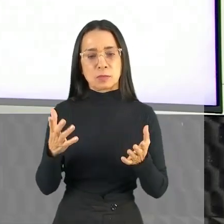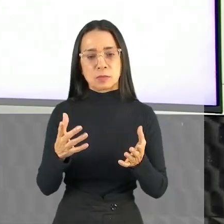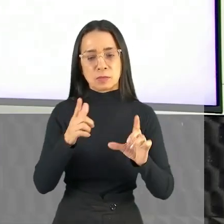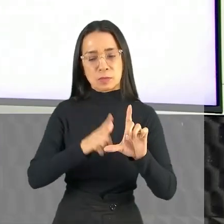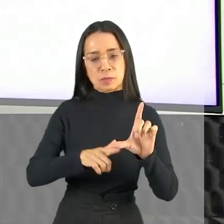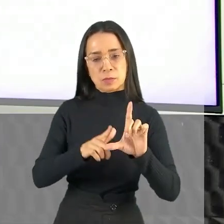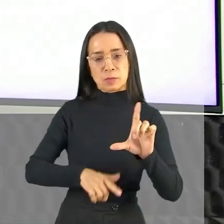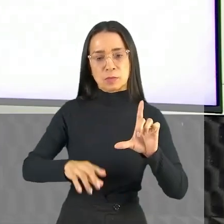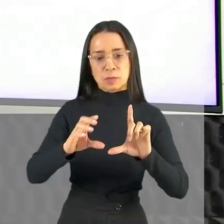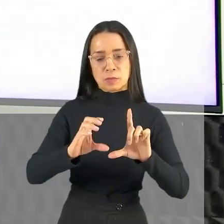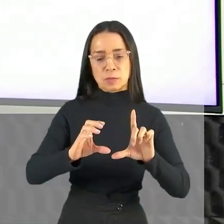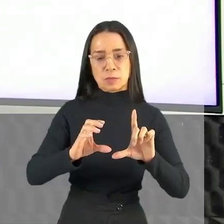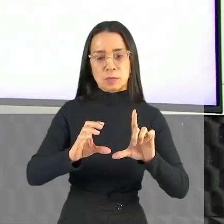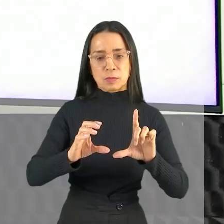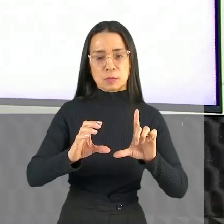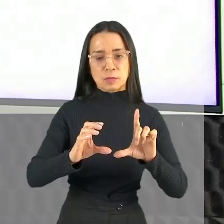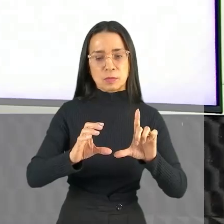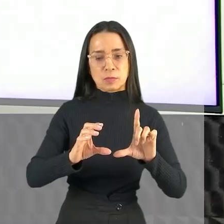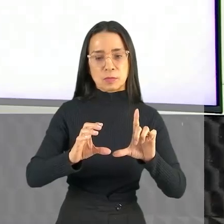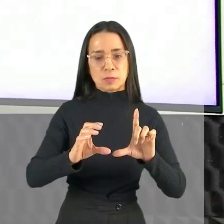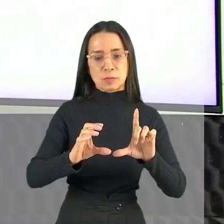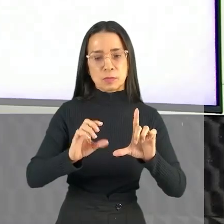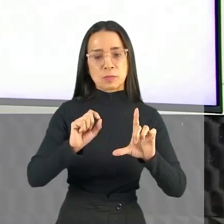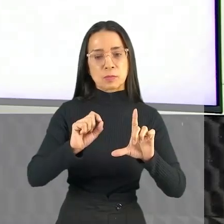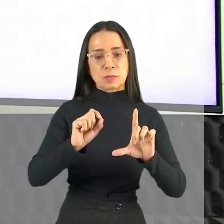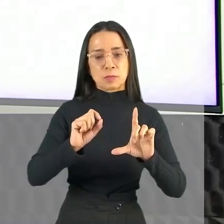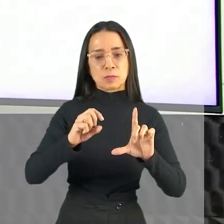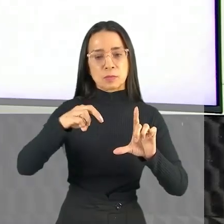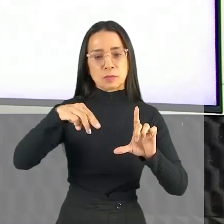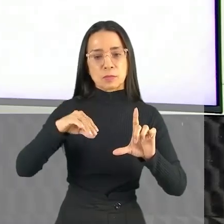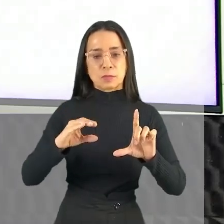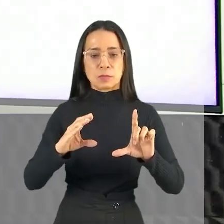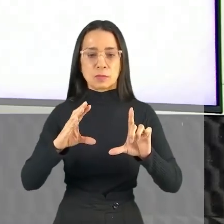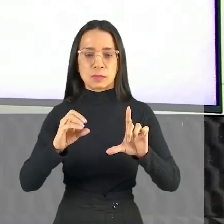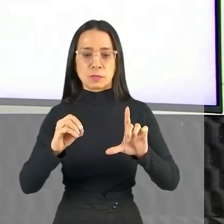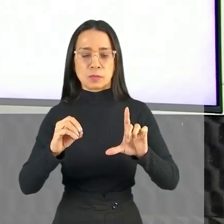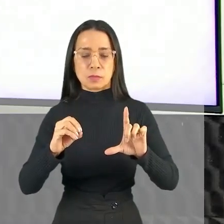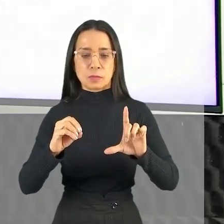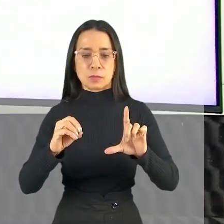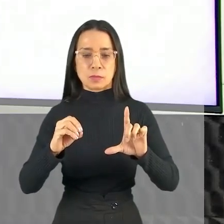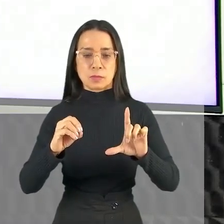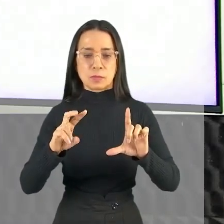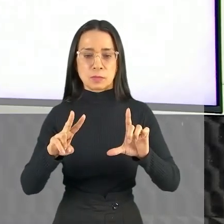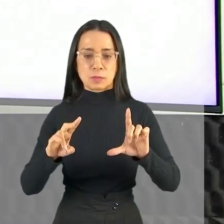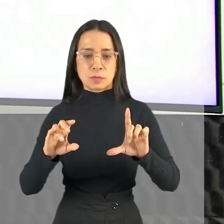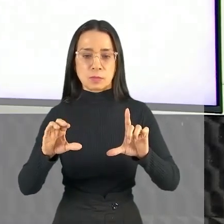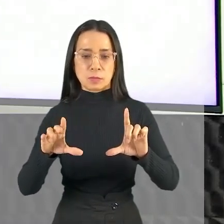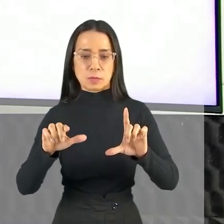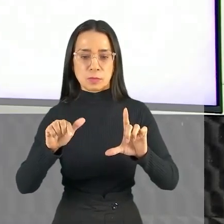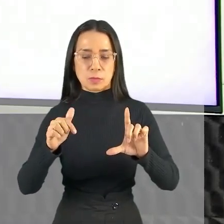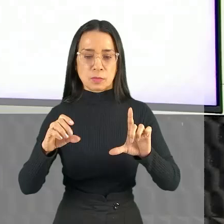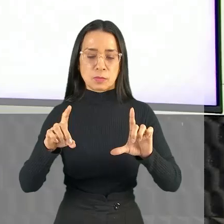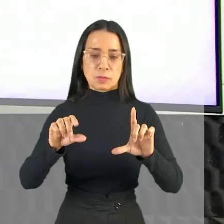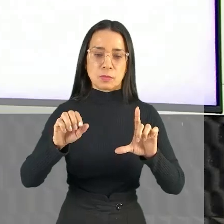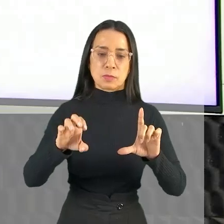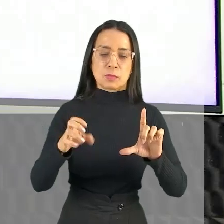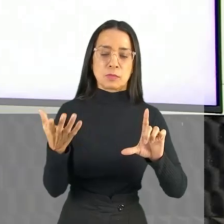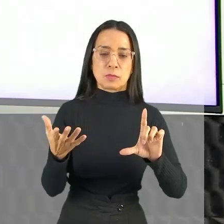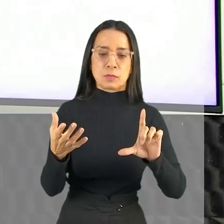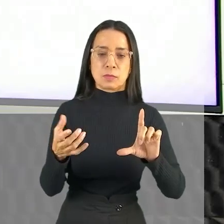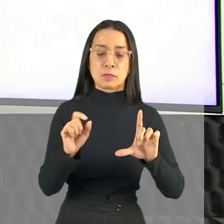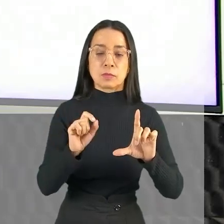microvilosidades. Então, o que são essas microvilosidades? são reentrâncias ou